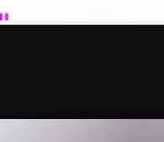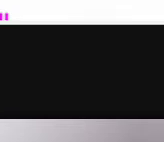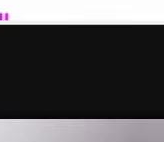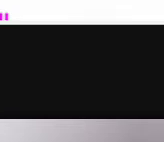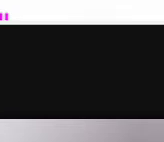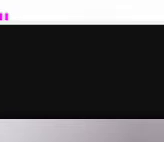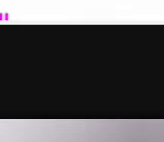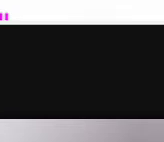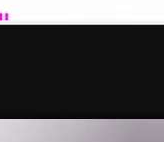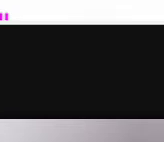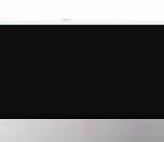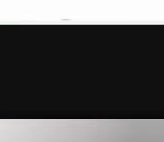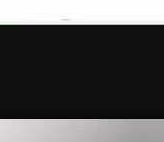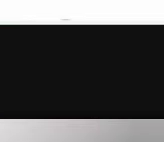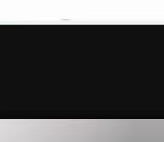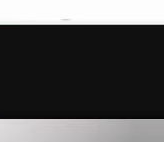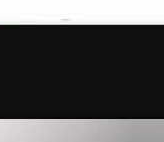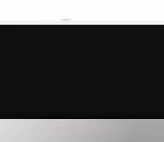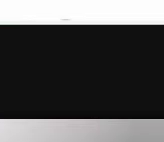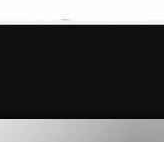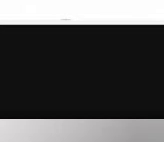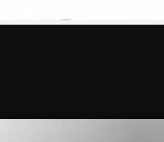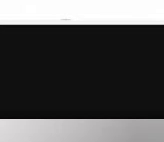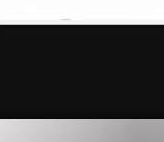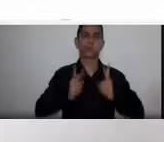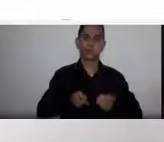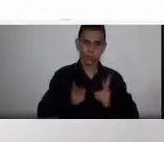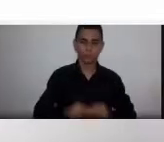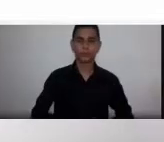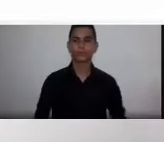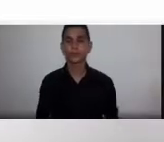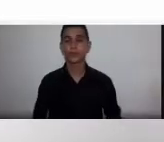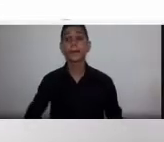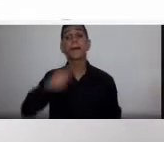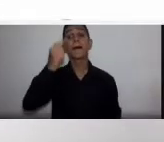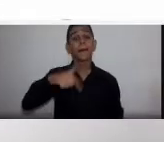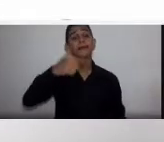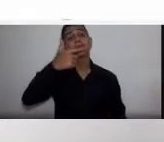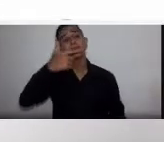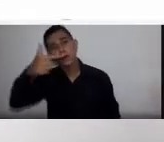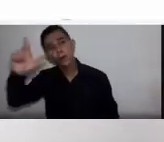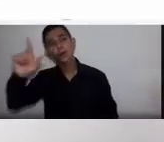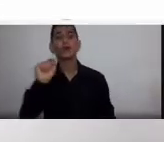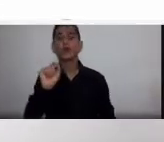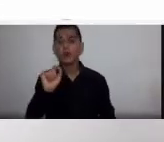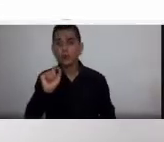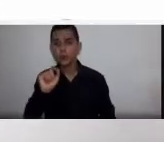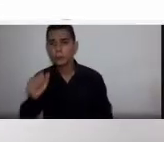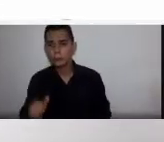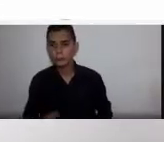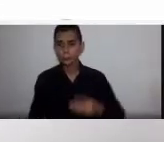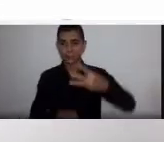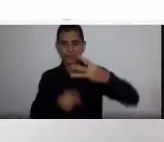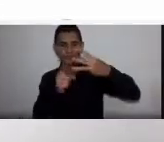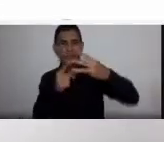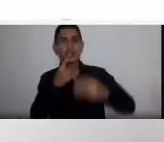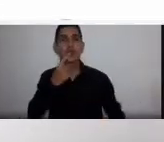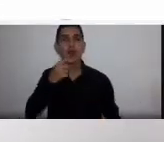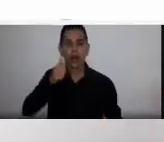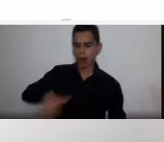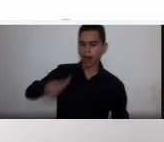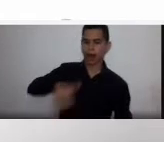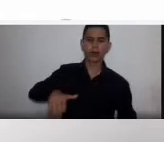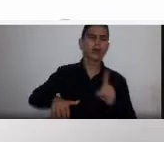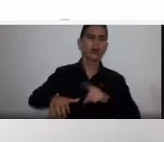após o procedimento cirúrgico. A outra possibilidade é perder menos sangue durante a cirurgia. E perder menos sangue